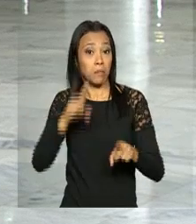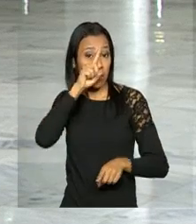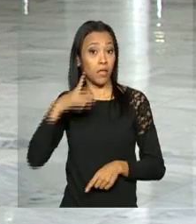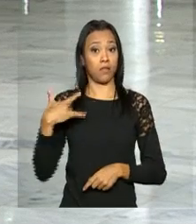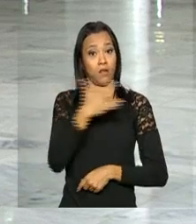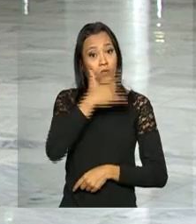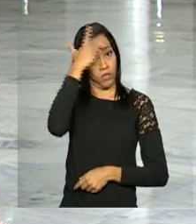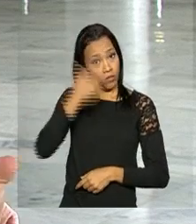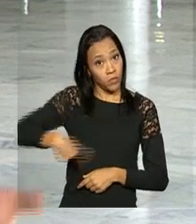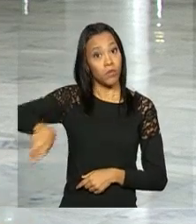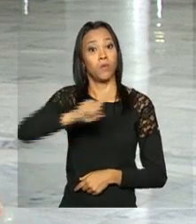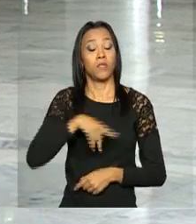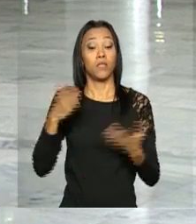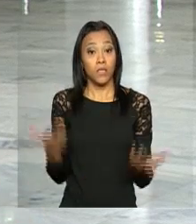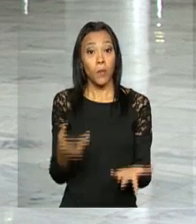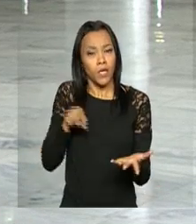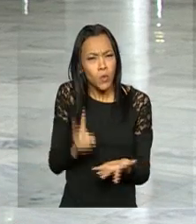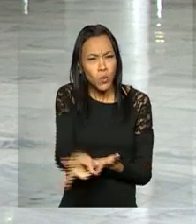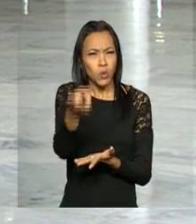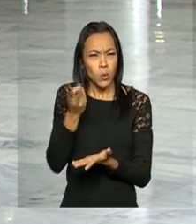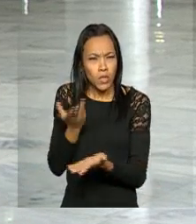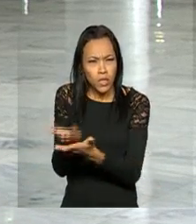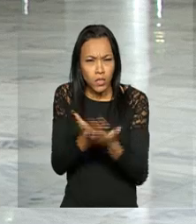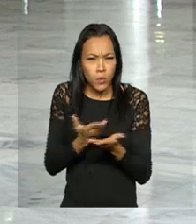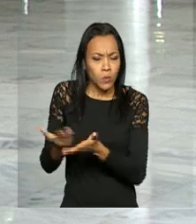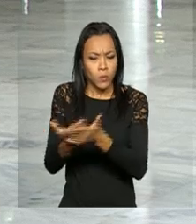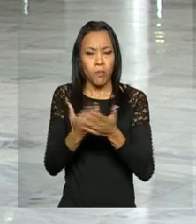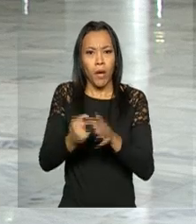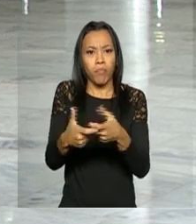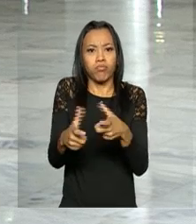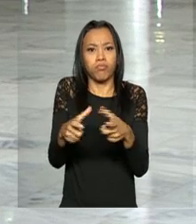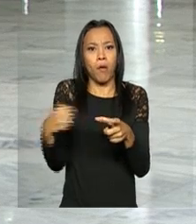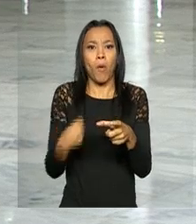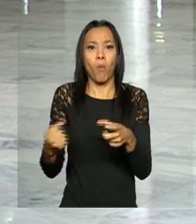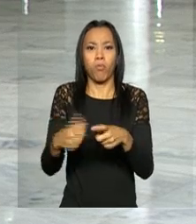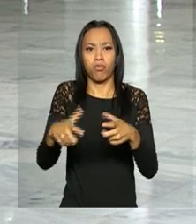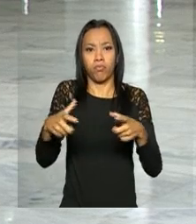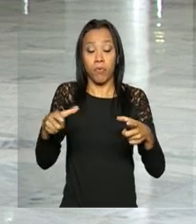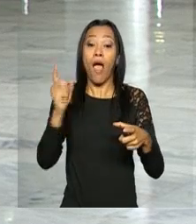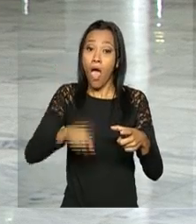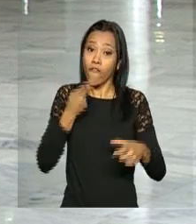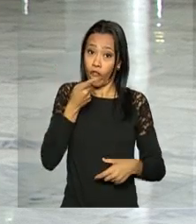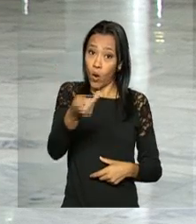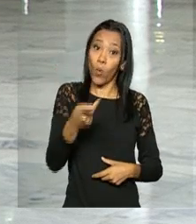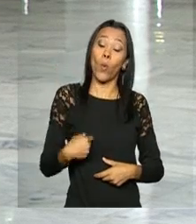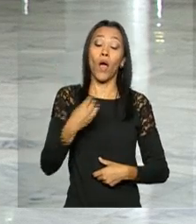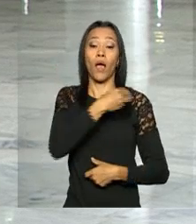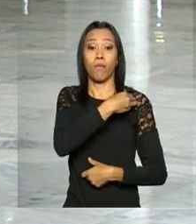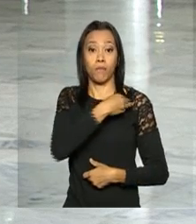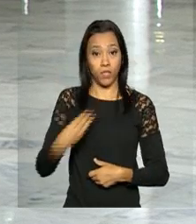federal trabalha agora para ampliar a produção do larvicida. Isso foi o que afirmou a ministra da Agricultura, Kátia